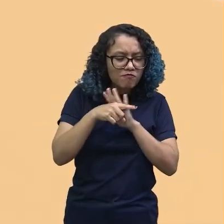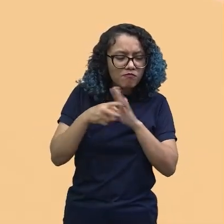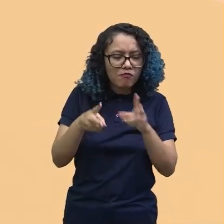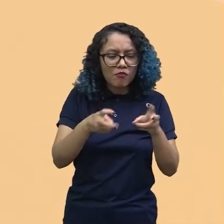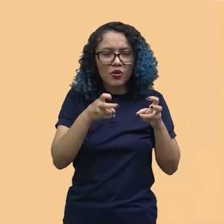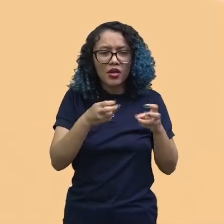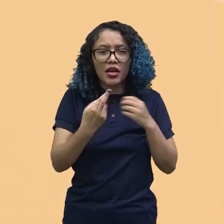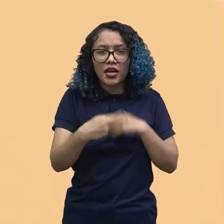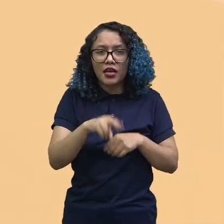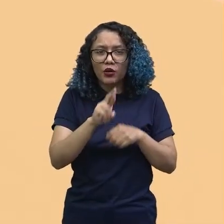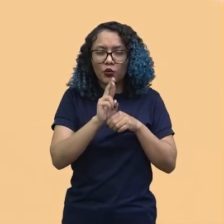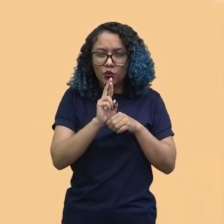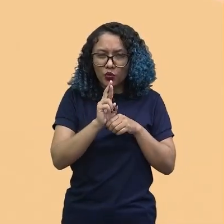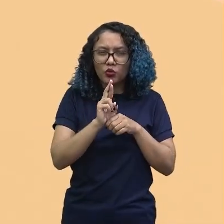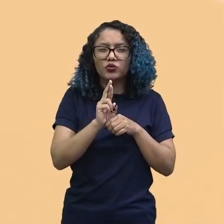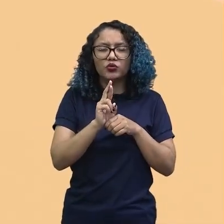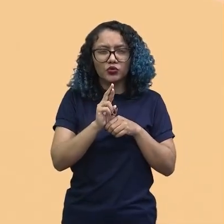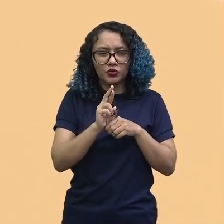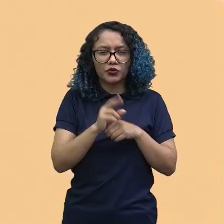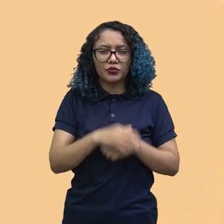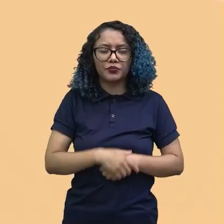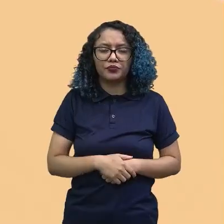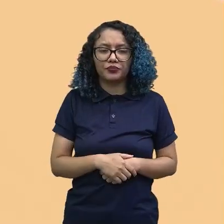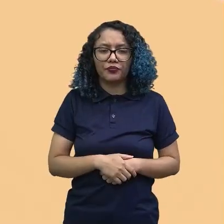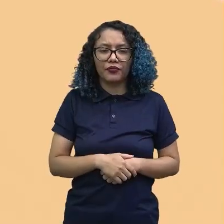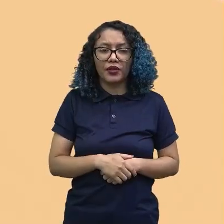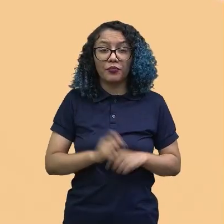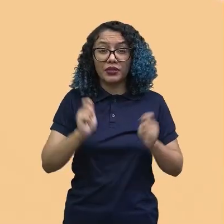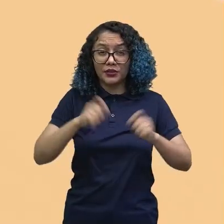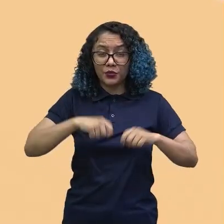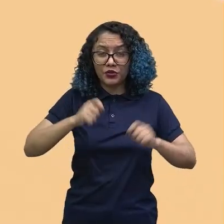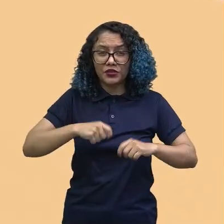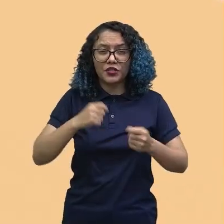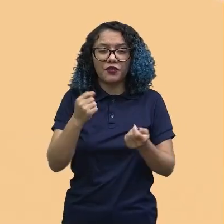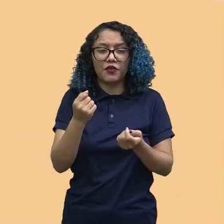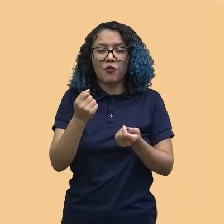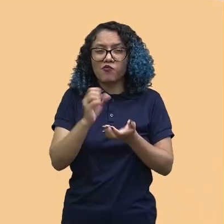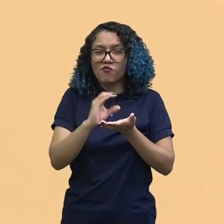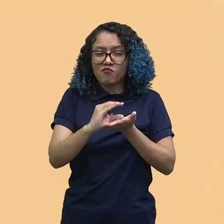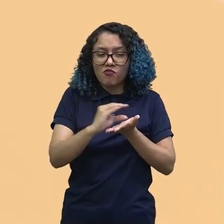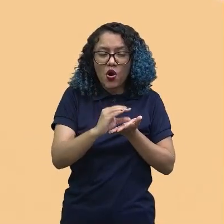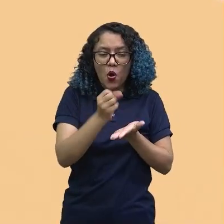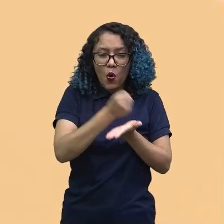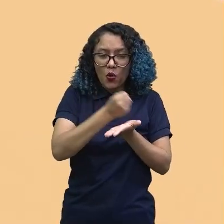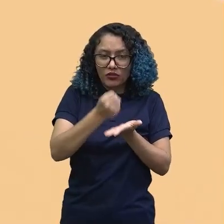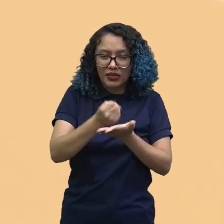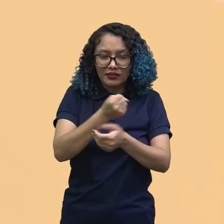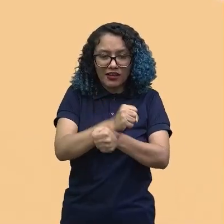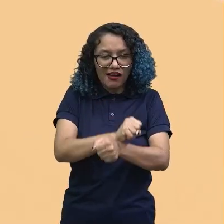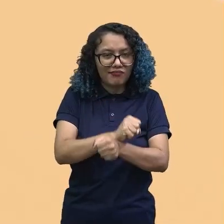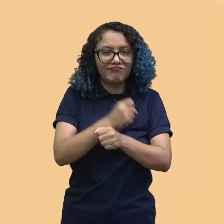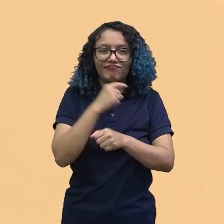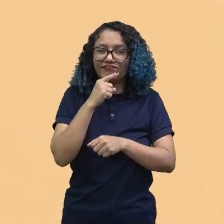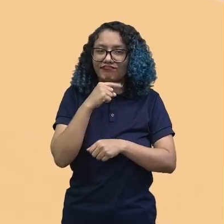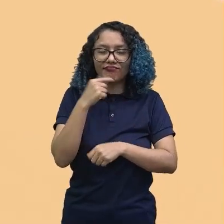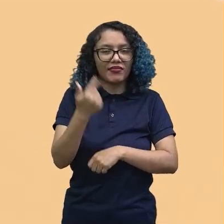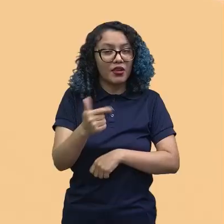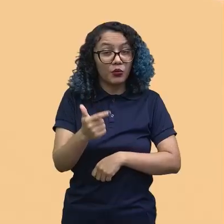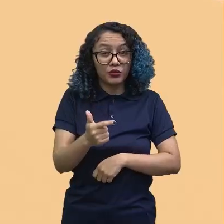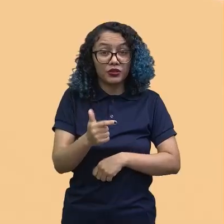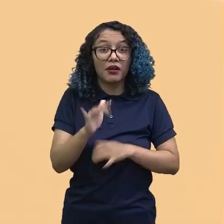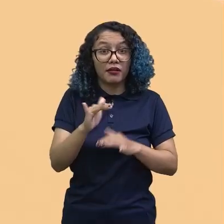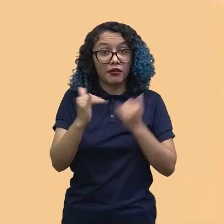recursos suficientes para contratar a mão de obra escravizada. Isso é um dado importante porque